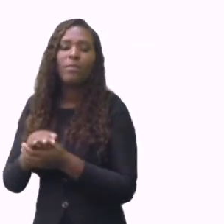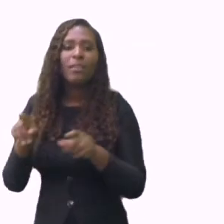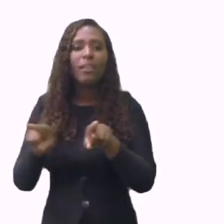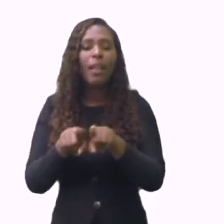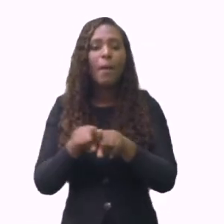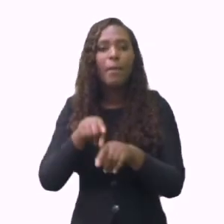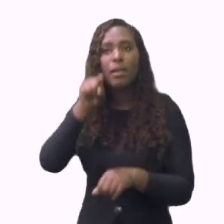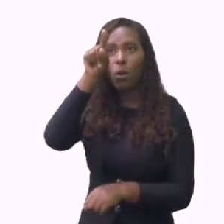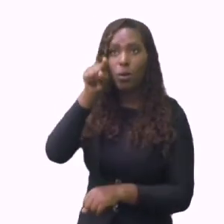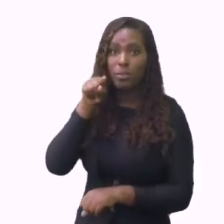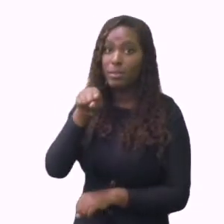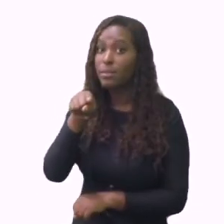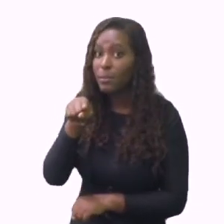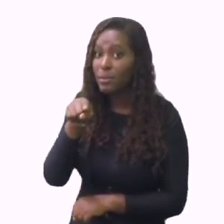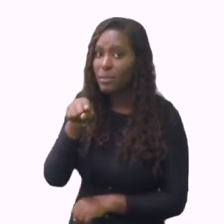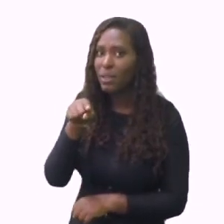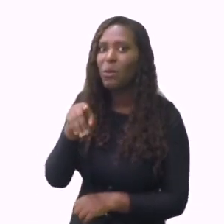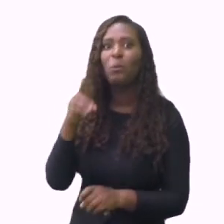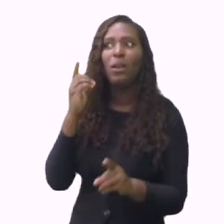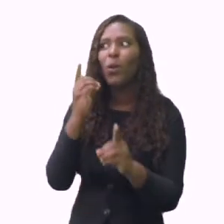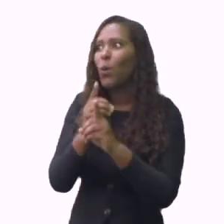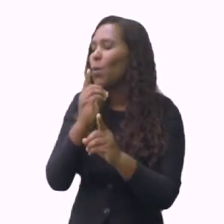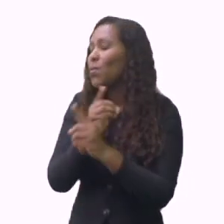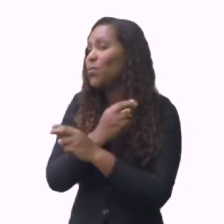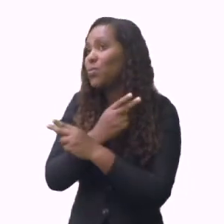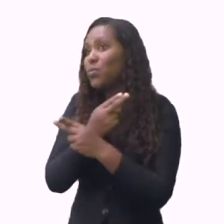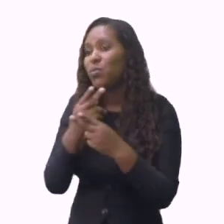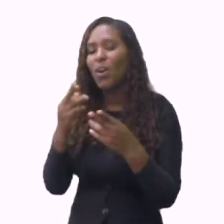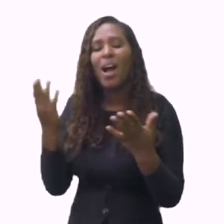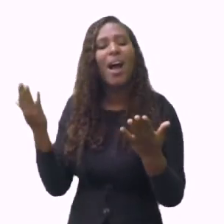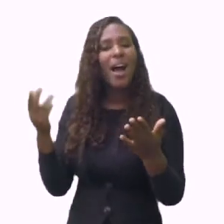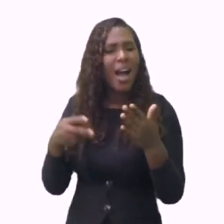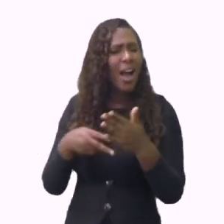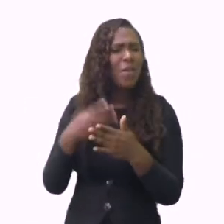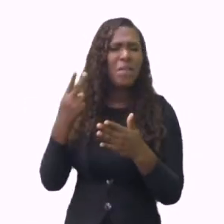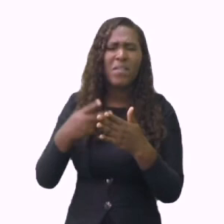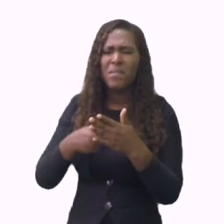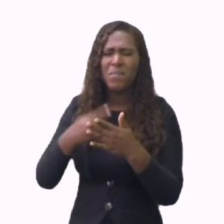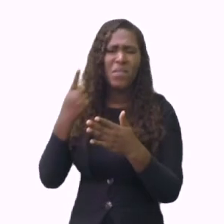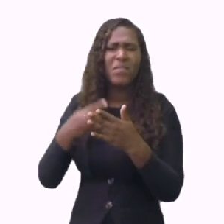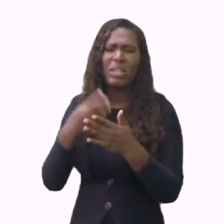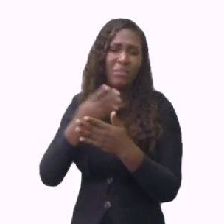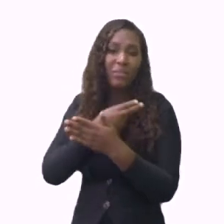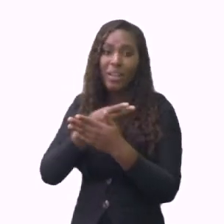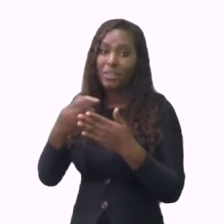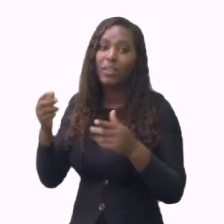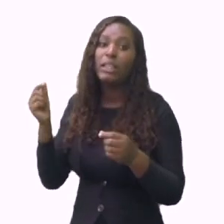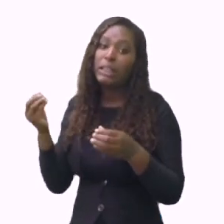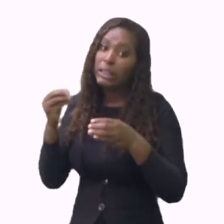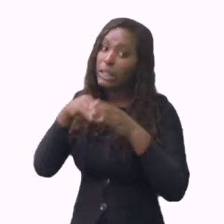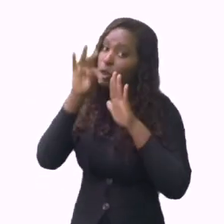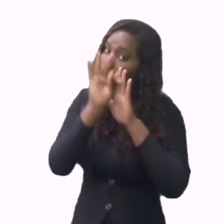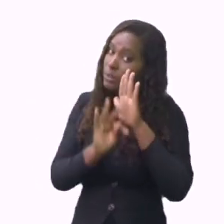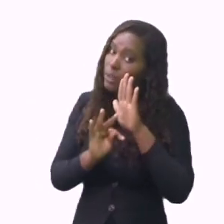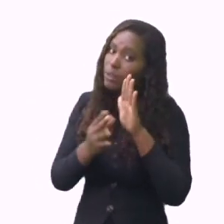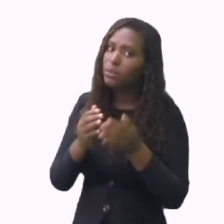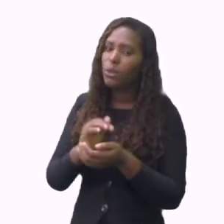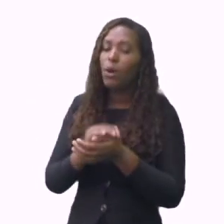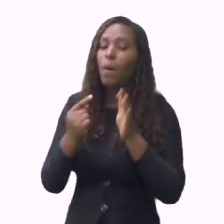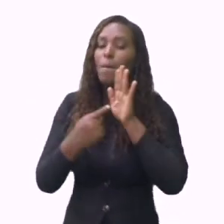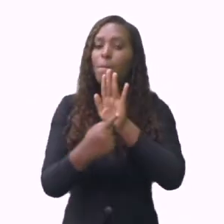também muito encontrado na língua portuguesa e ele serve para indicar alegria, espanto,